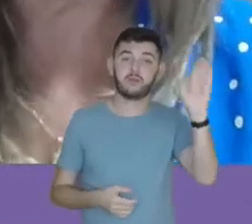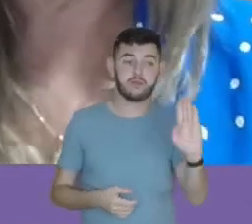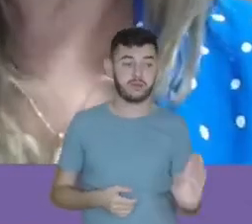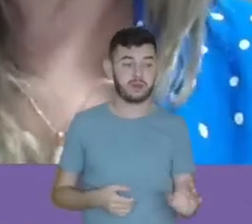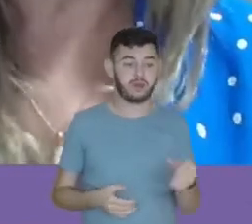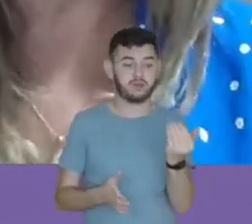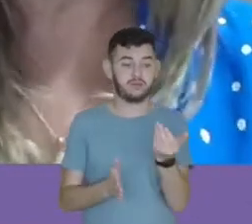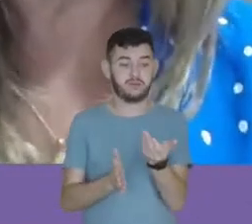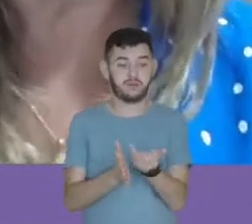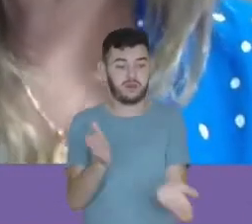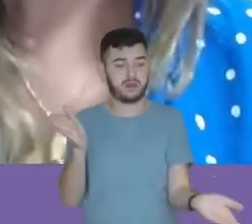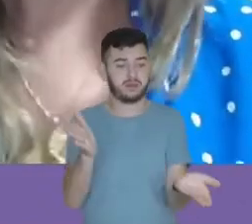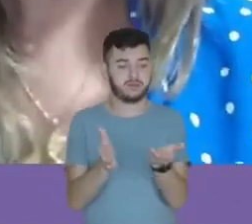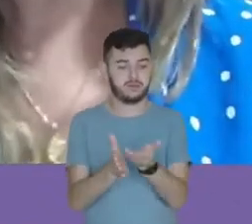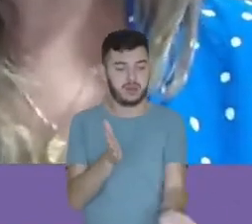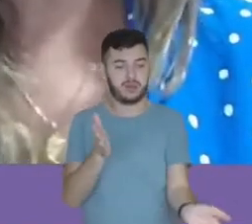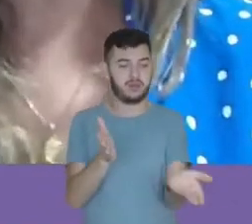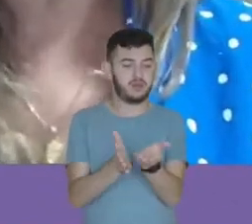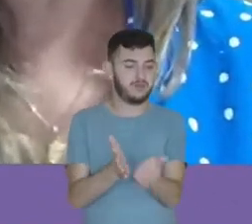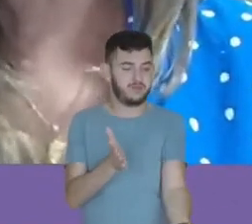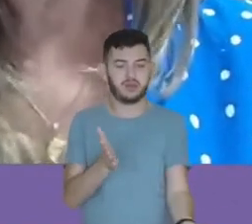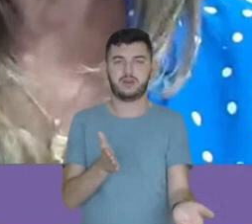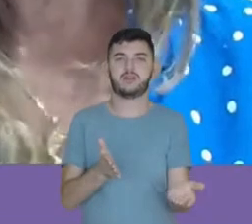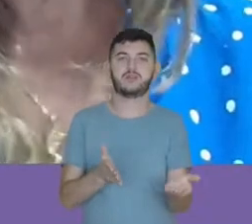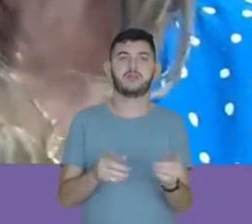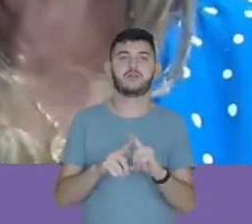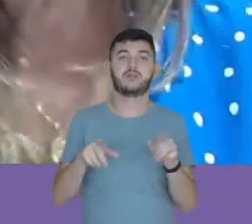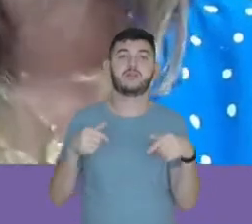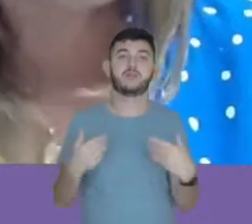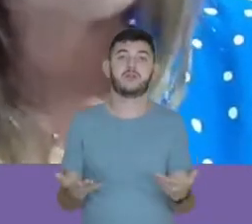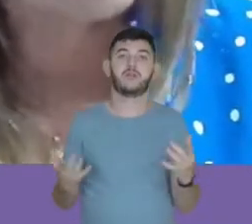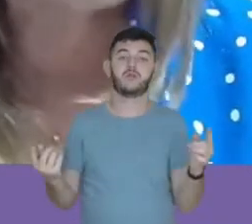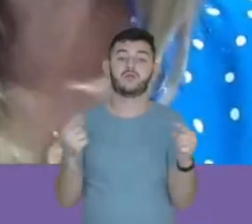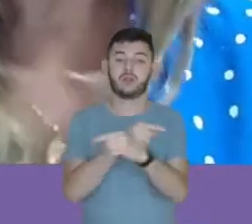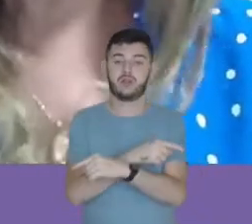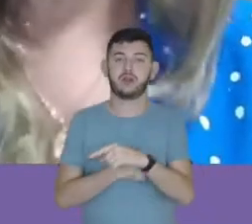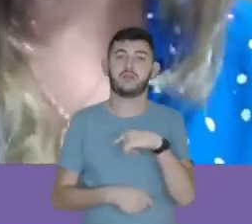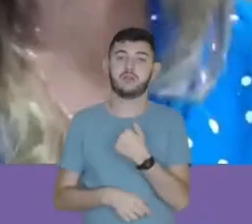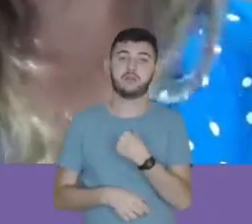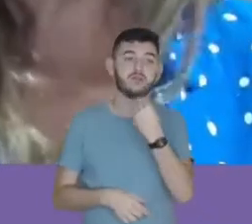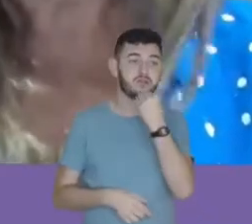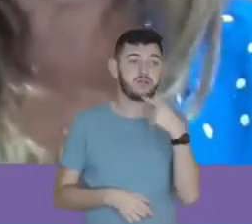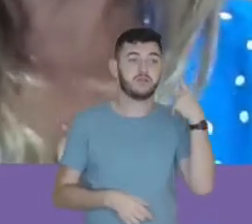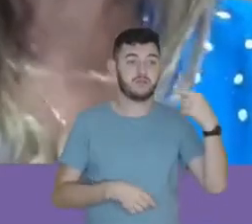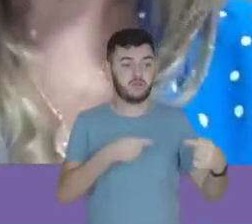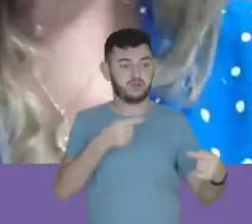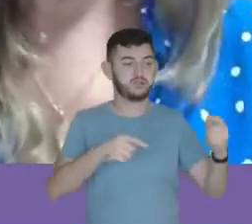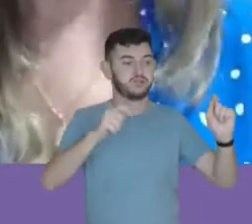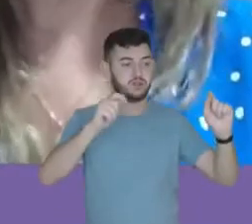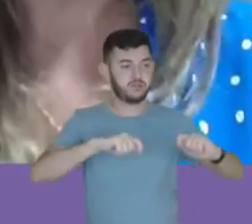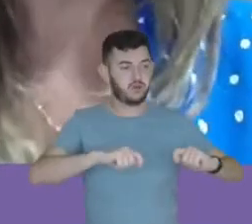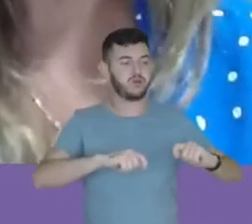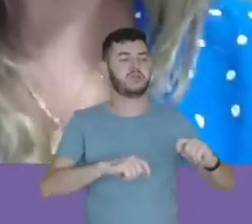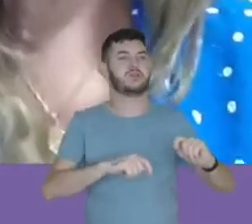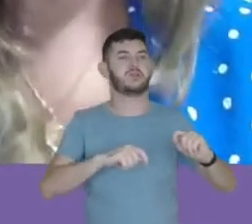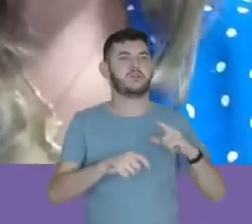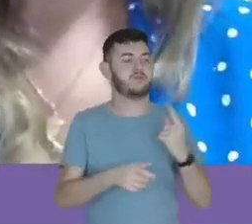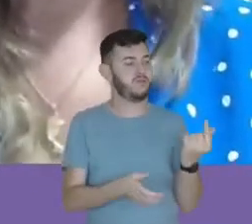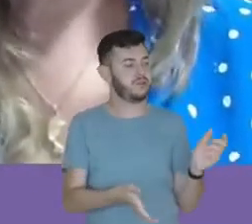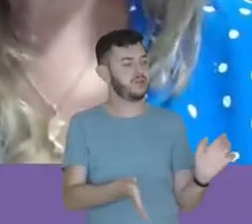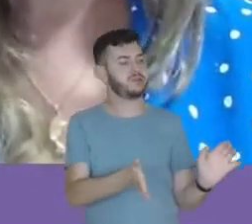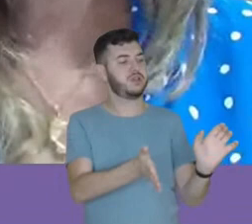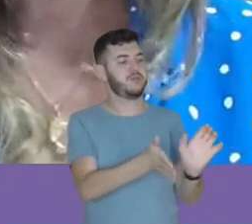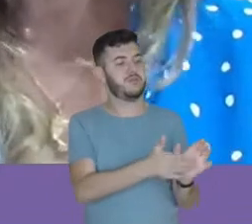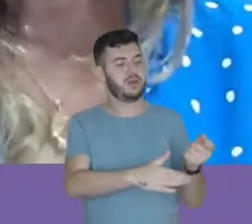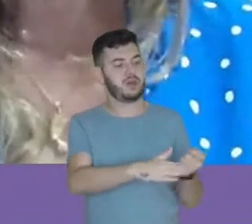que conquistou nas políticas públicas. Ao invés de nós termos uma política potente, financiamento público, apoio para